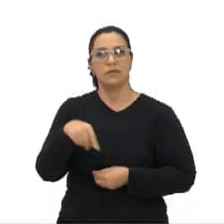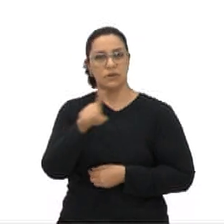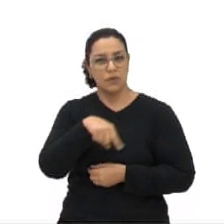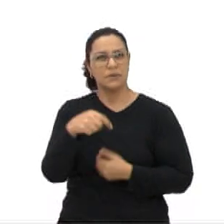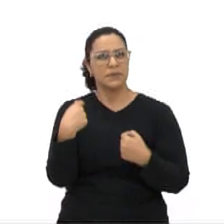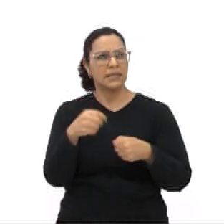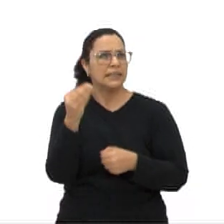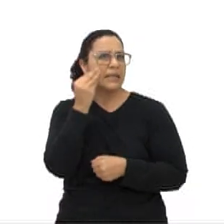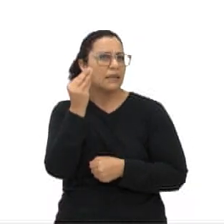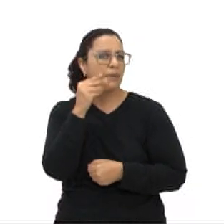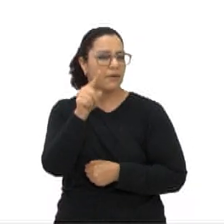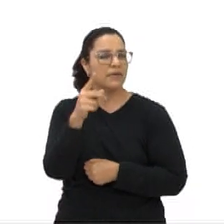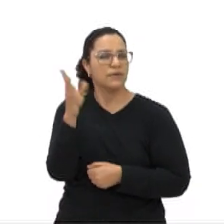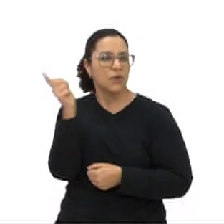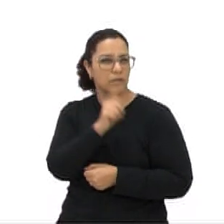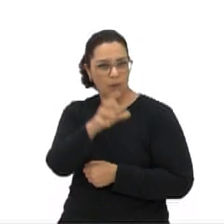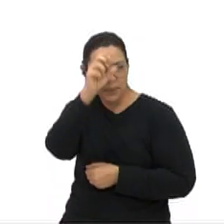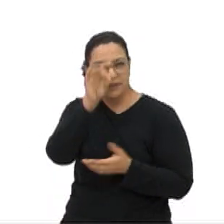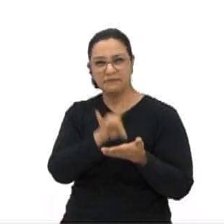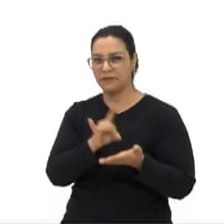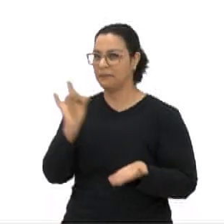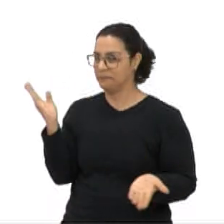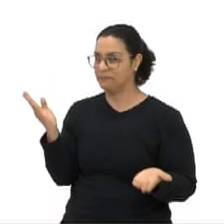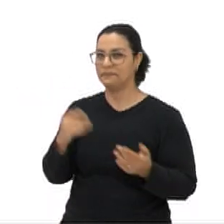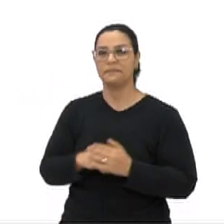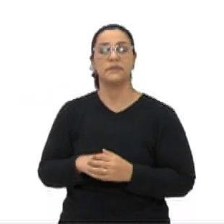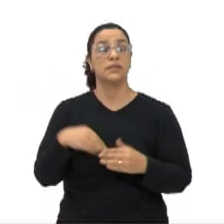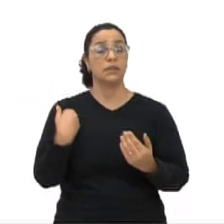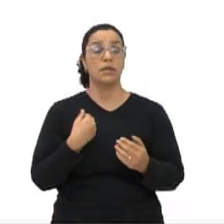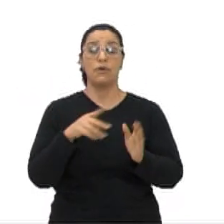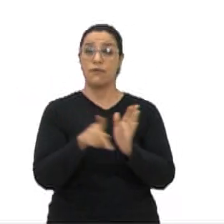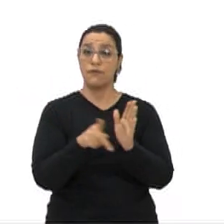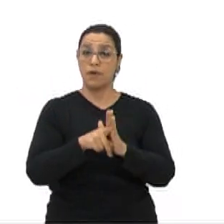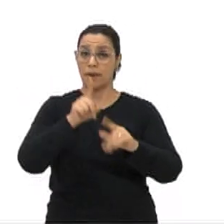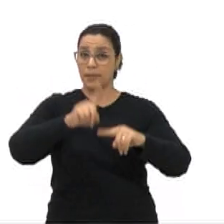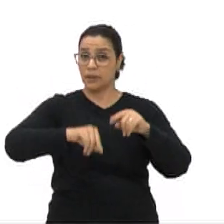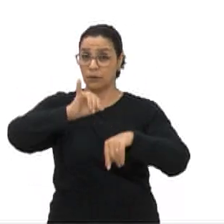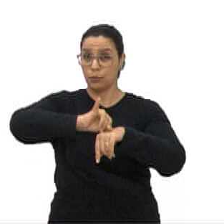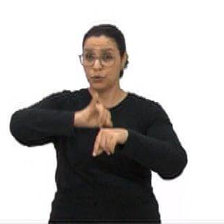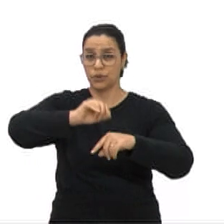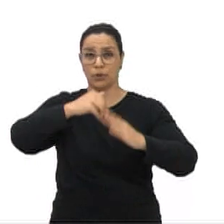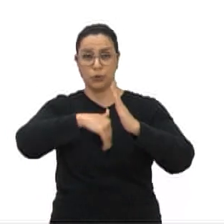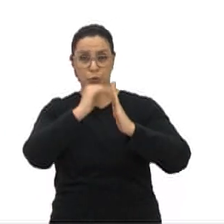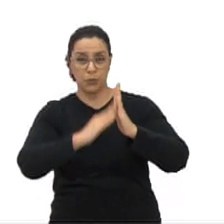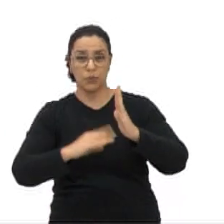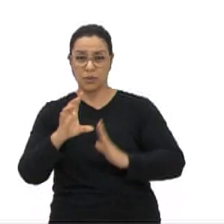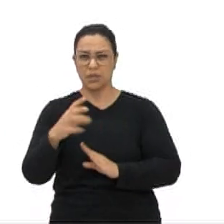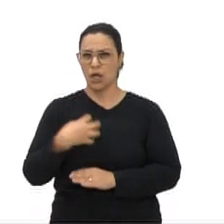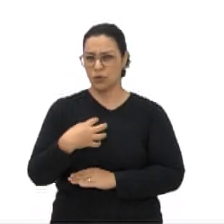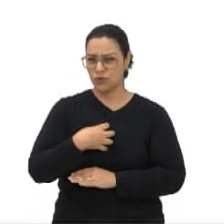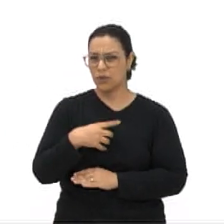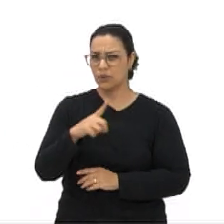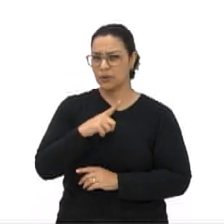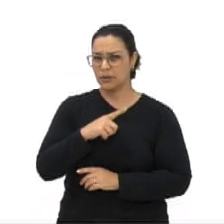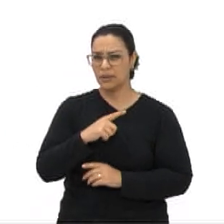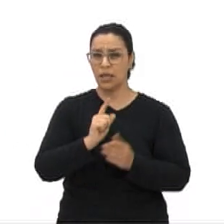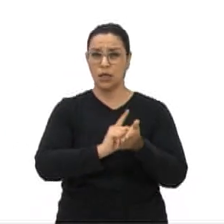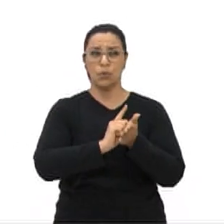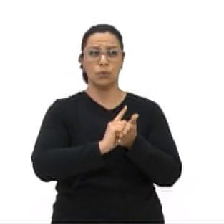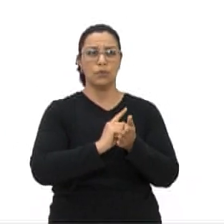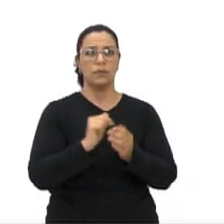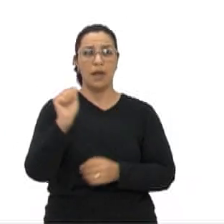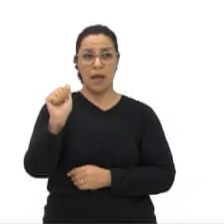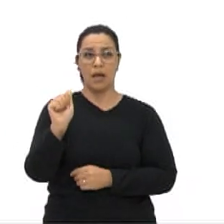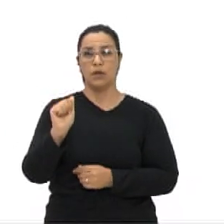de a gente poder testar e ver como é que você está aprendendo até aqui, tá? A natureza morta é um estilo de pintura, um gênero A,